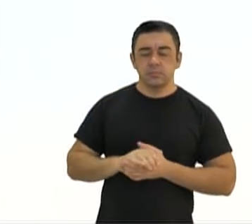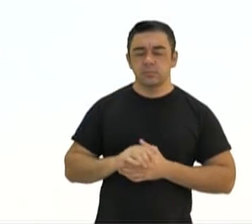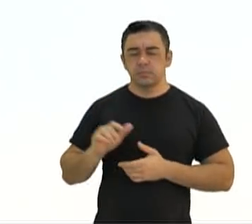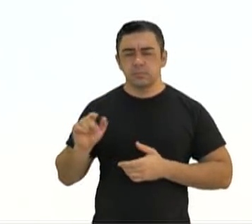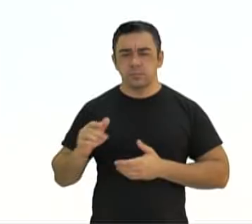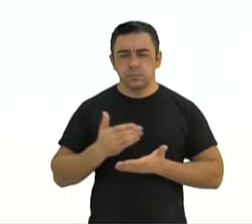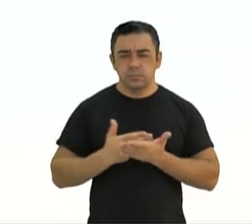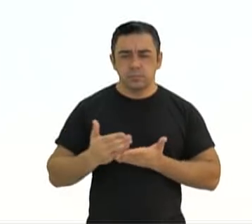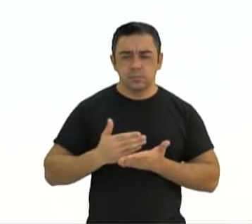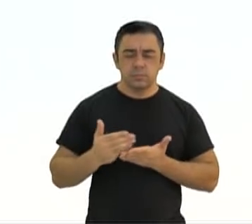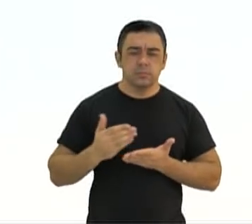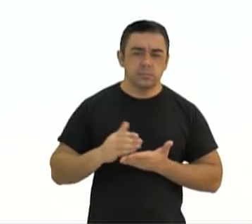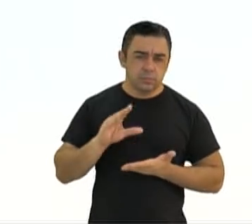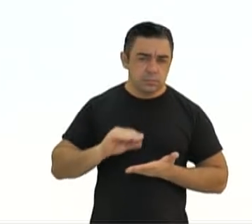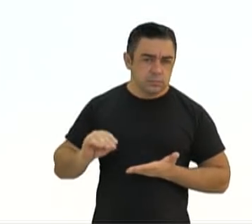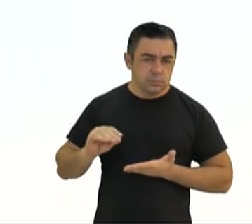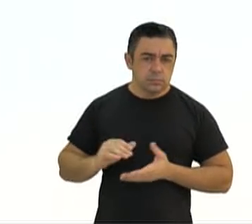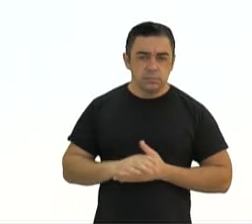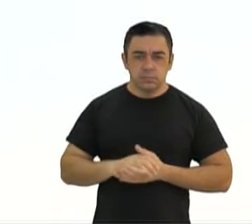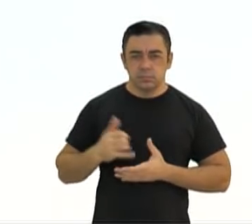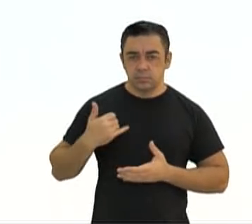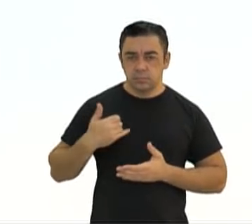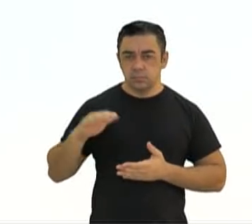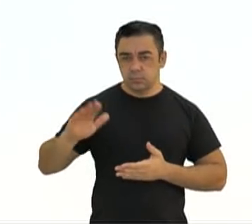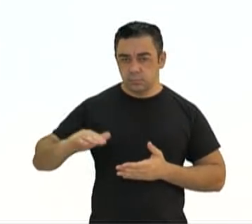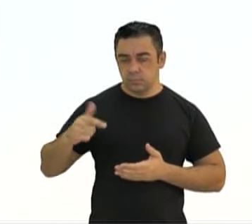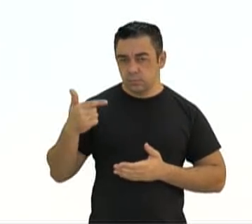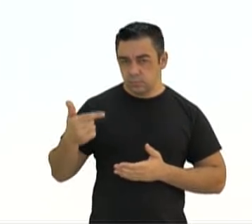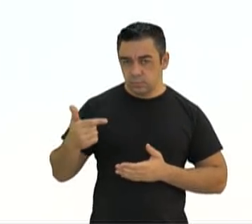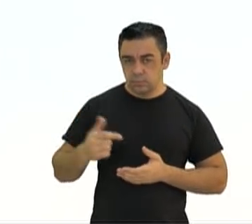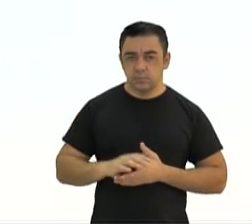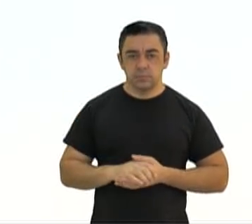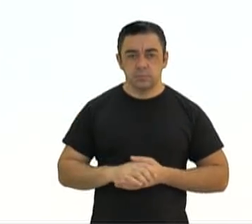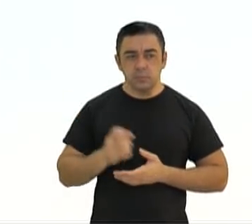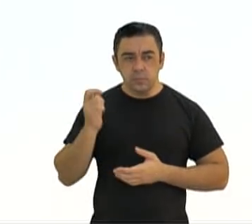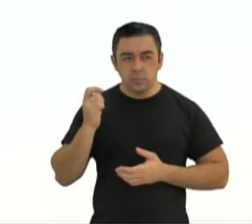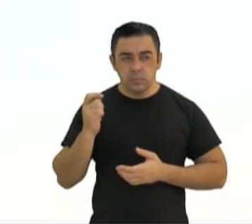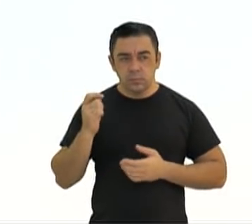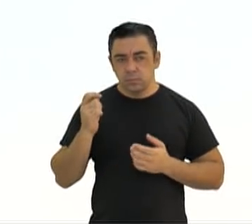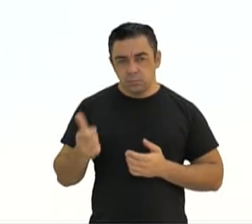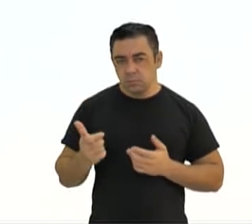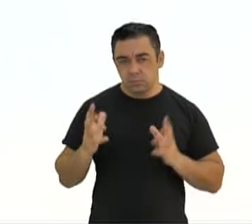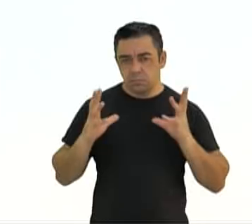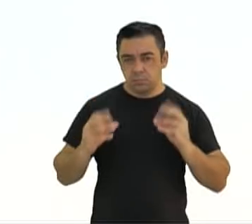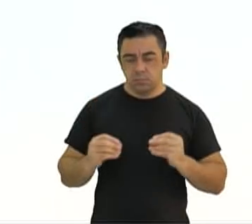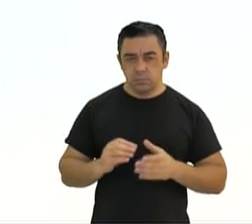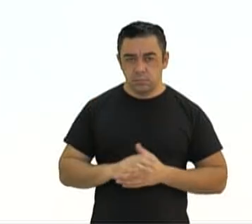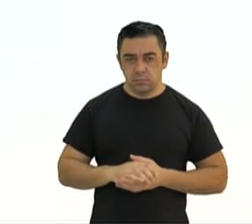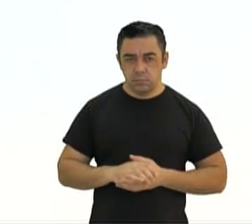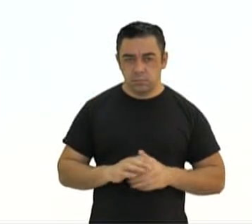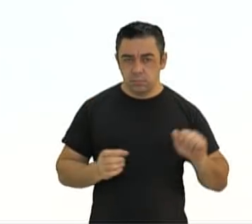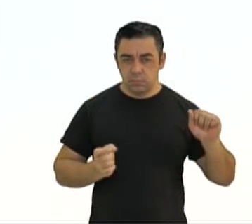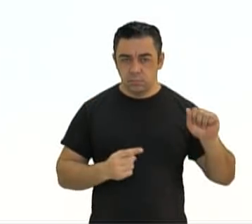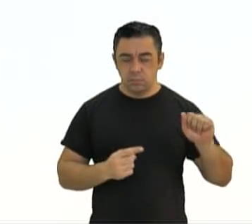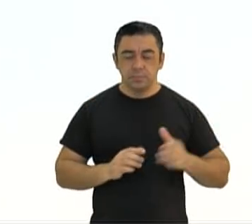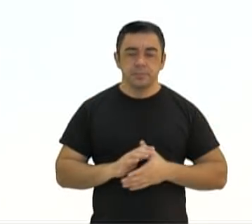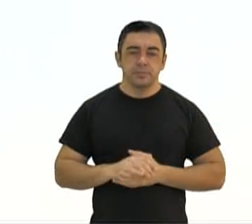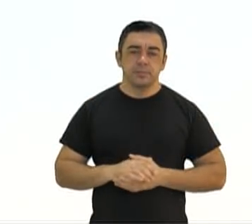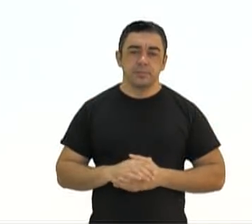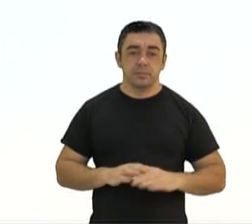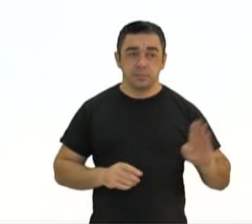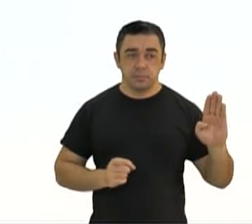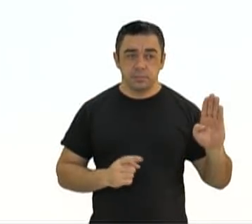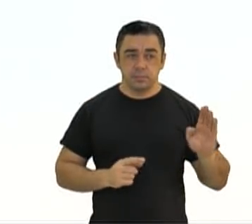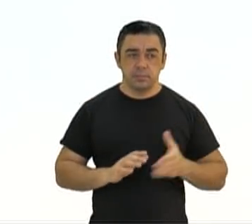a falar. Com menos de 2 anos, como quase todas as crianças, letra A.